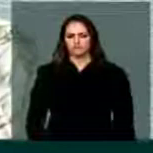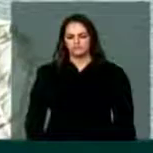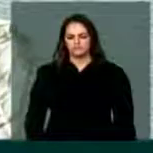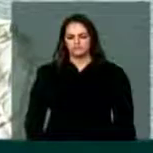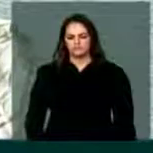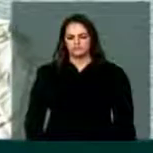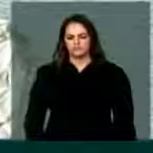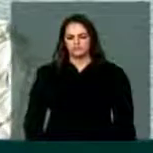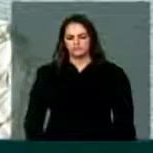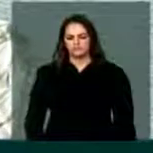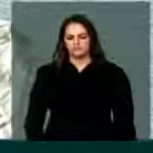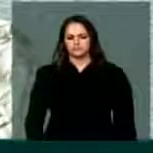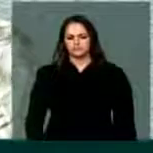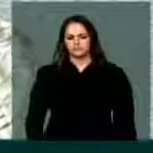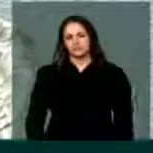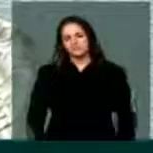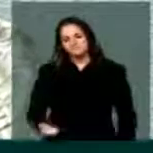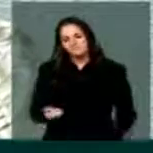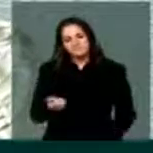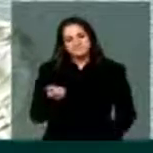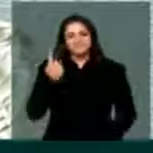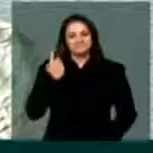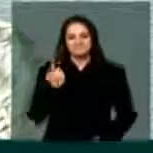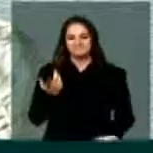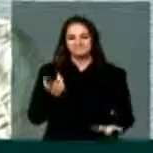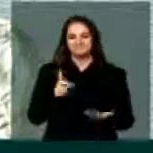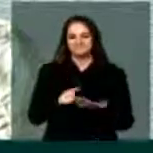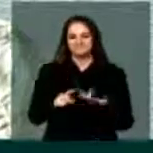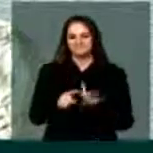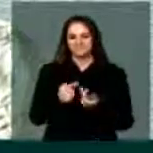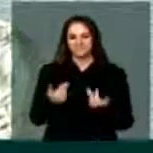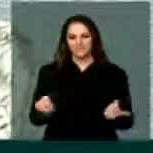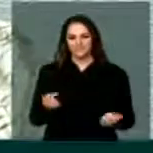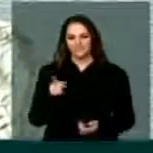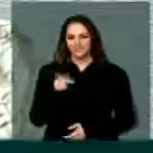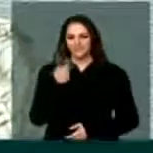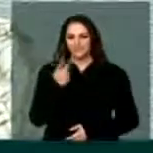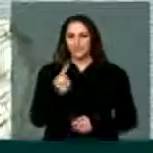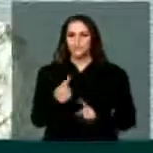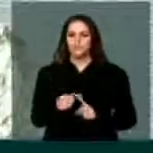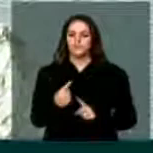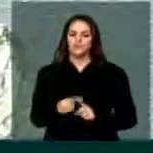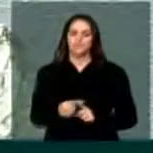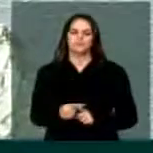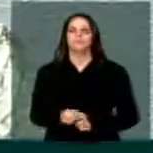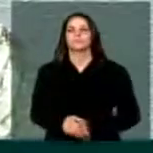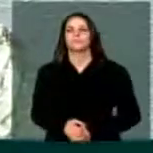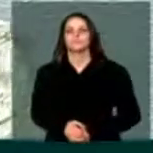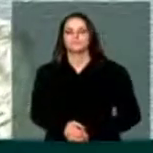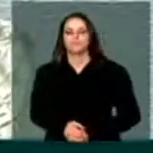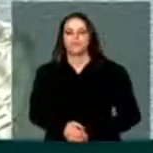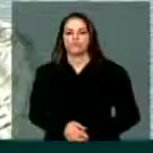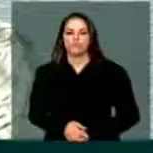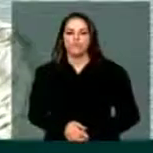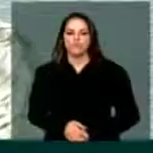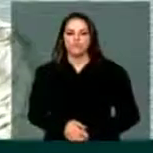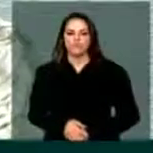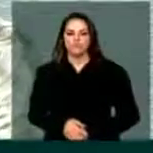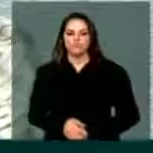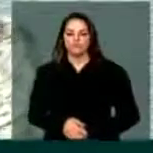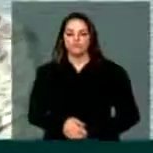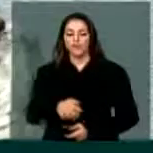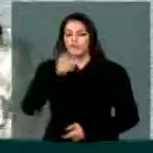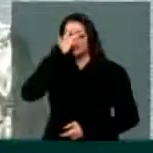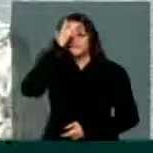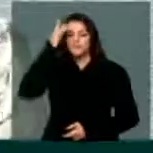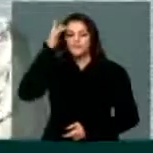eu acho curiosas essas colocações, porque parece que assim, sempre que alguém fala alguma coisa, é